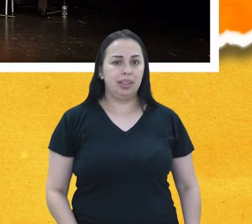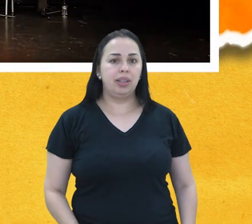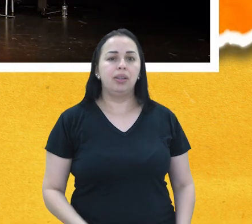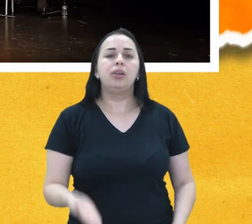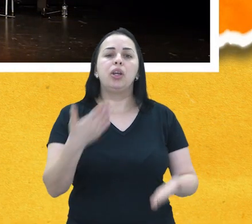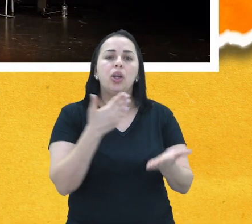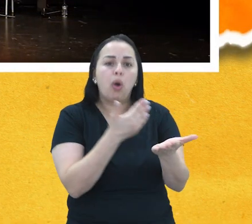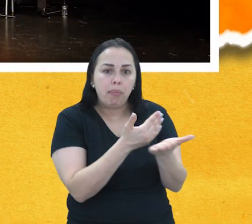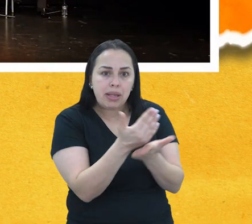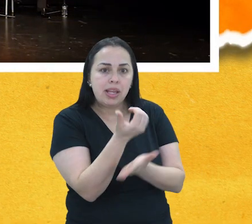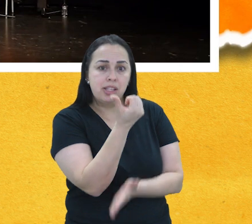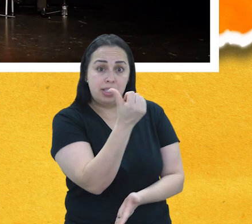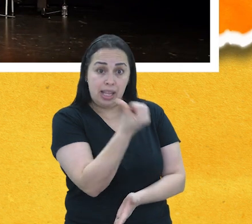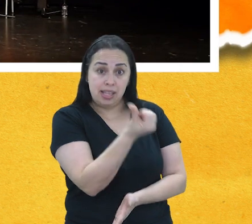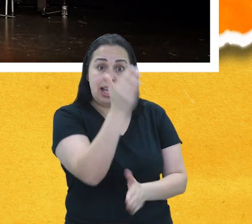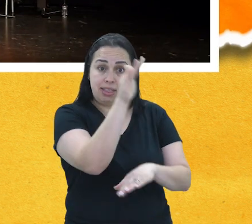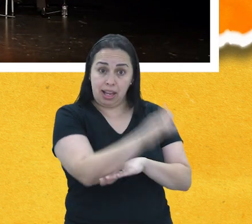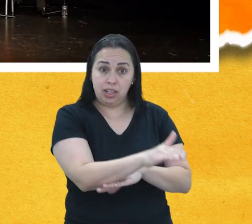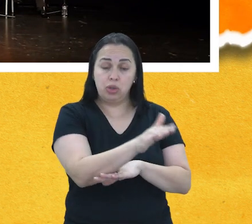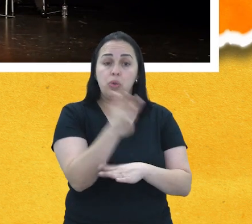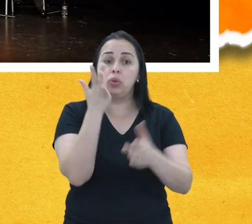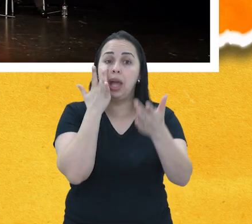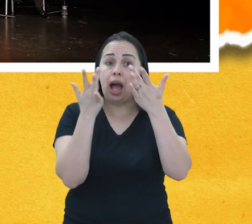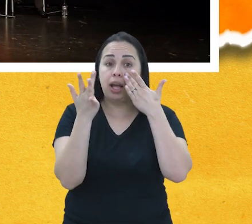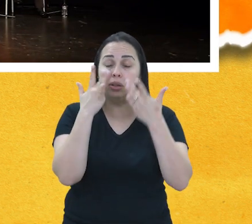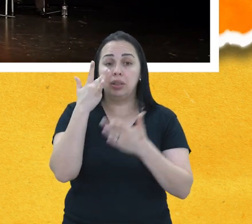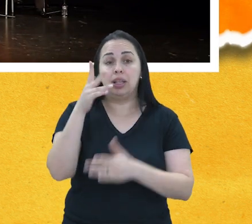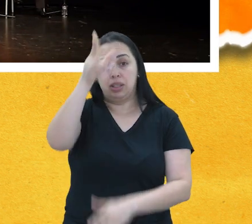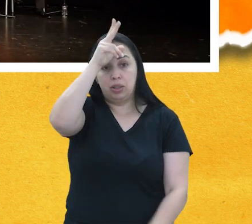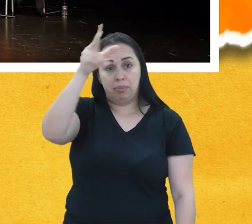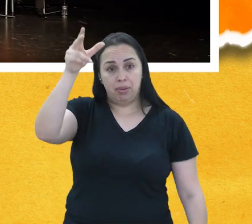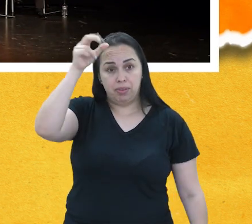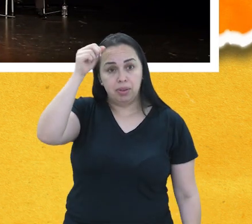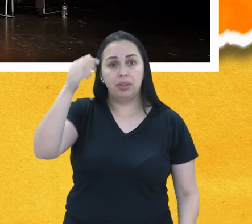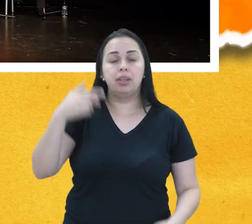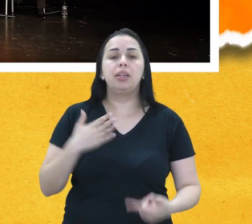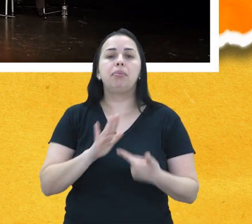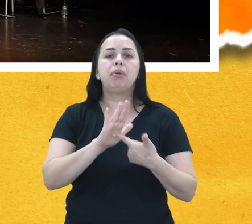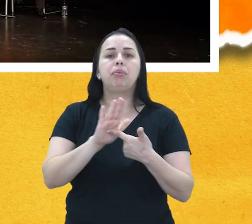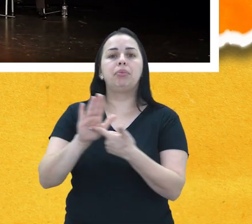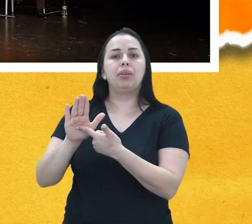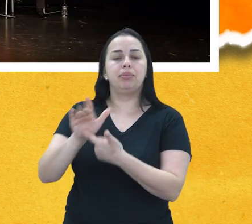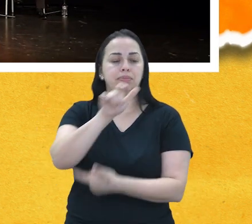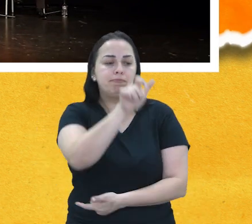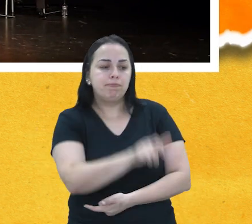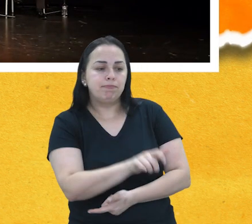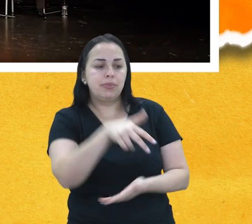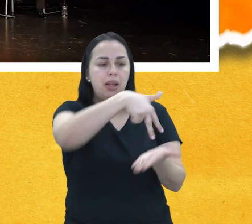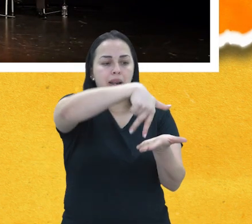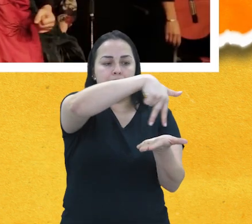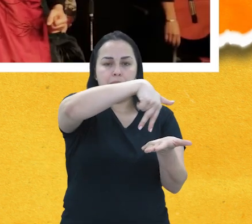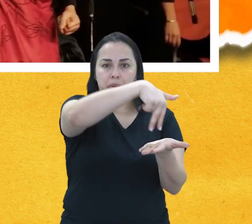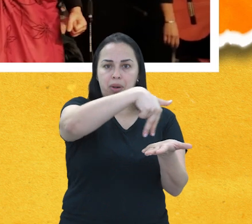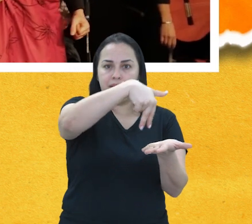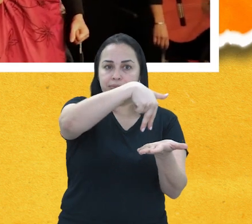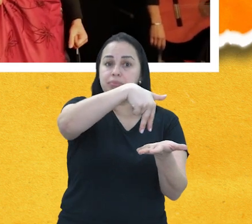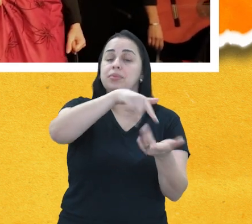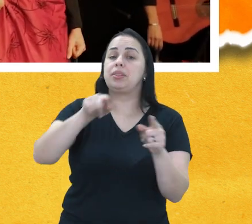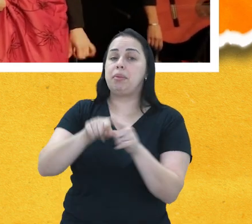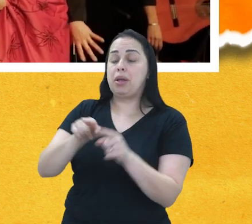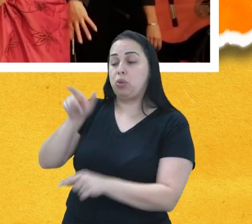2024. O encerramento será às 6 da tarde no Teatro Municipal, com a participação da bailaora Granaína